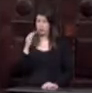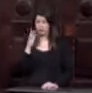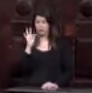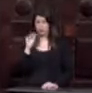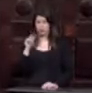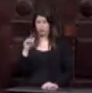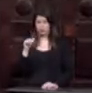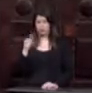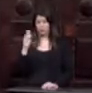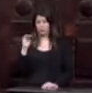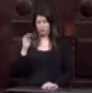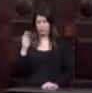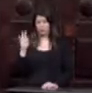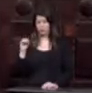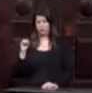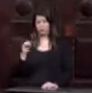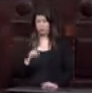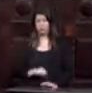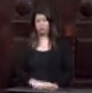Serafini, Bebeto,